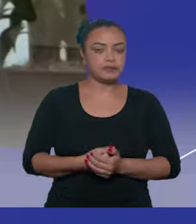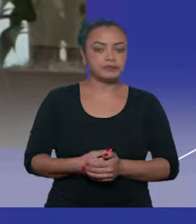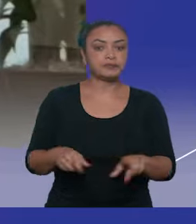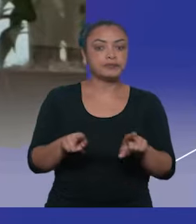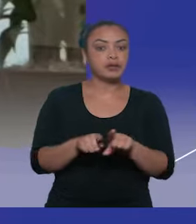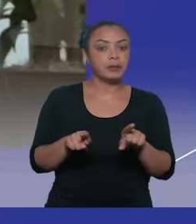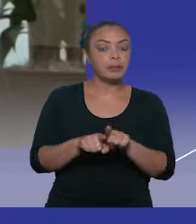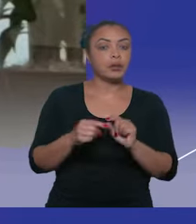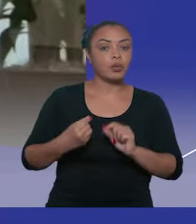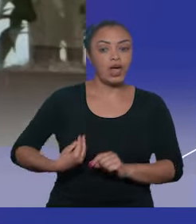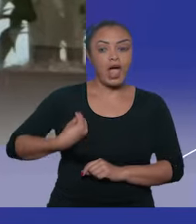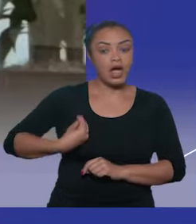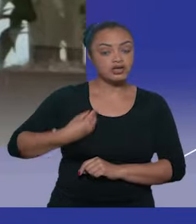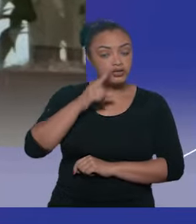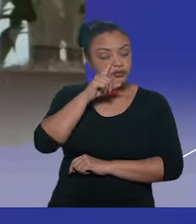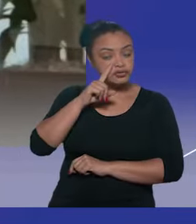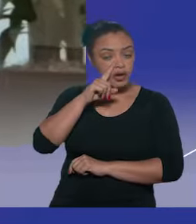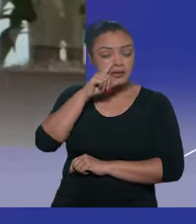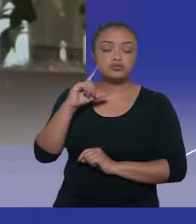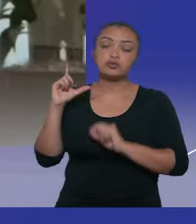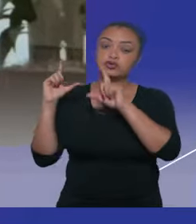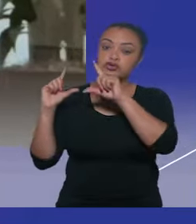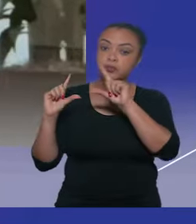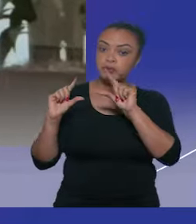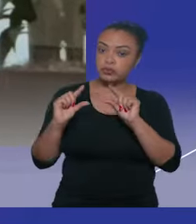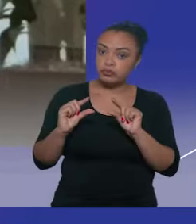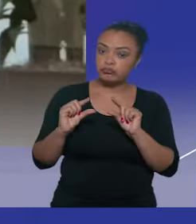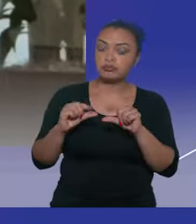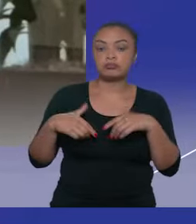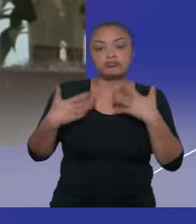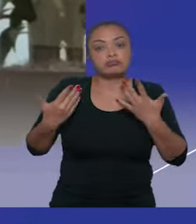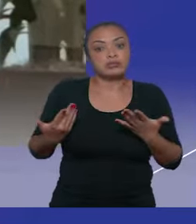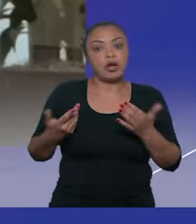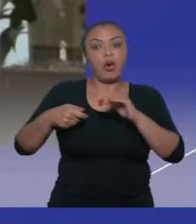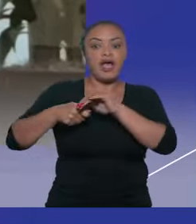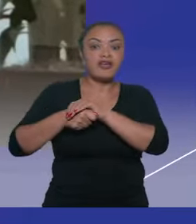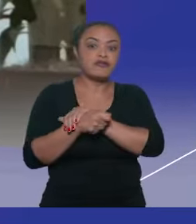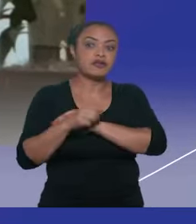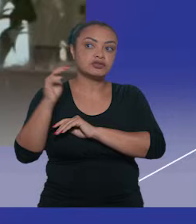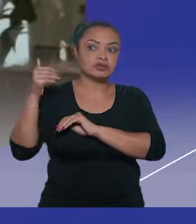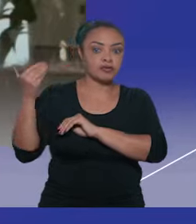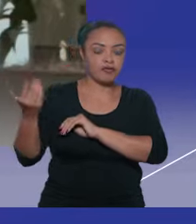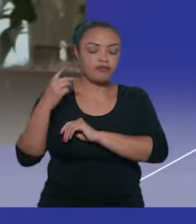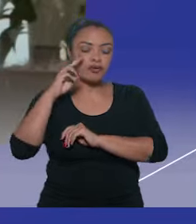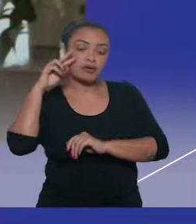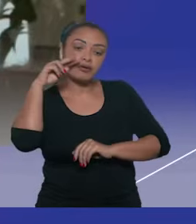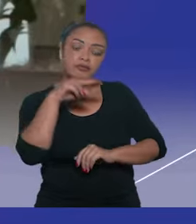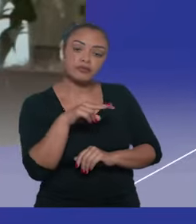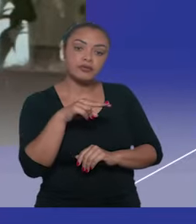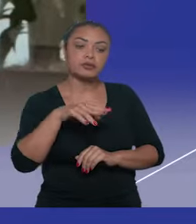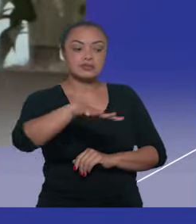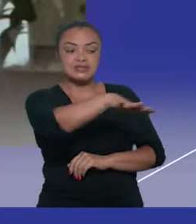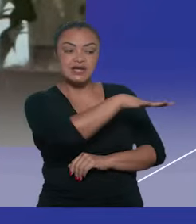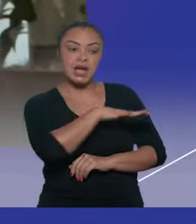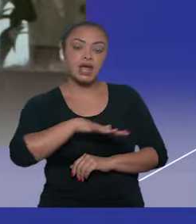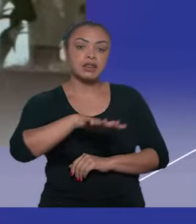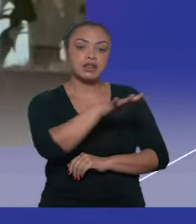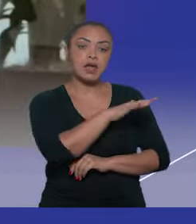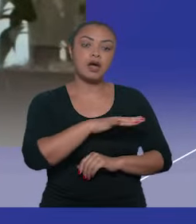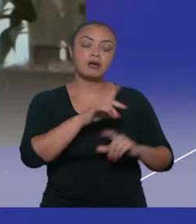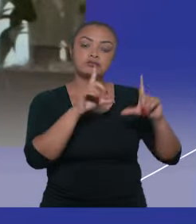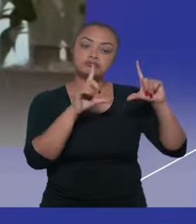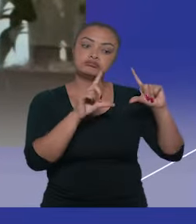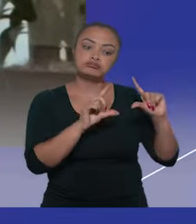teve uma alta depreciação dos ativos de risco e isso trouxe um pouco mais de apetite. O investidor estrangeiro passou a olhar que todo o cenário